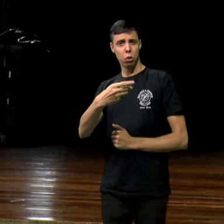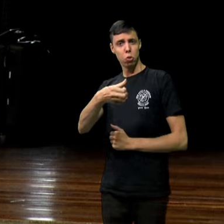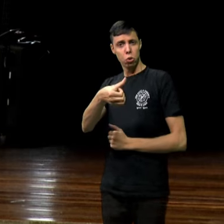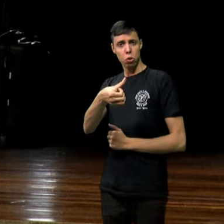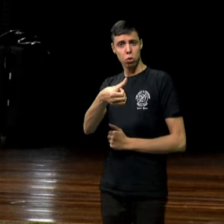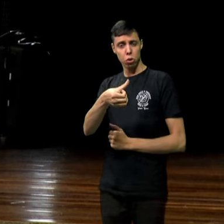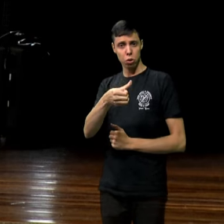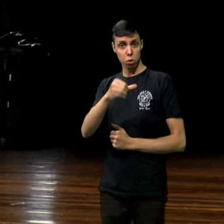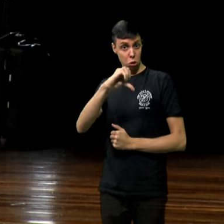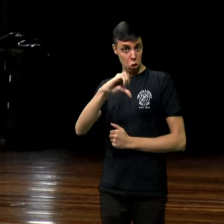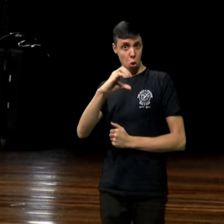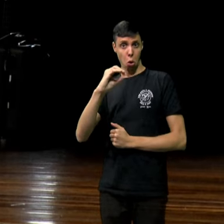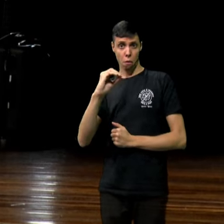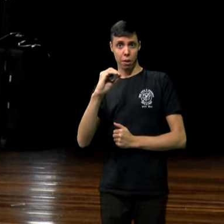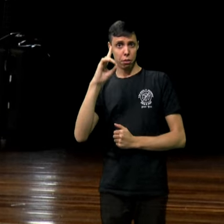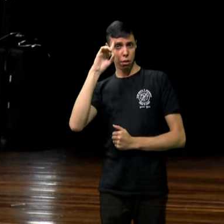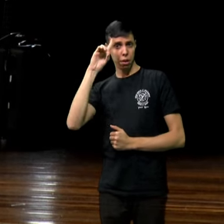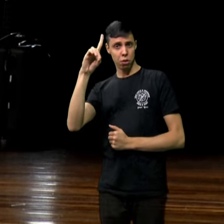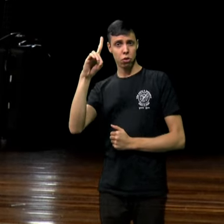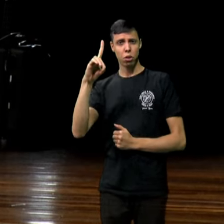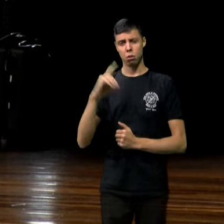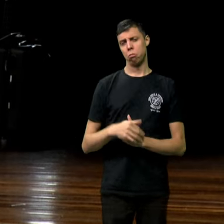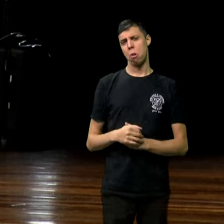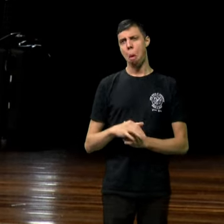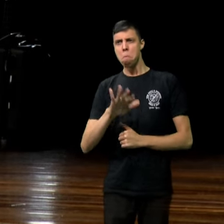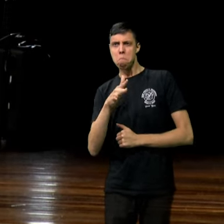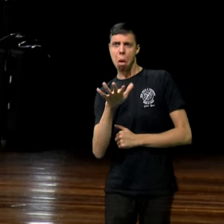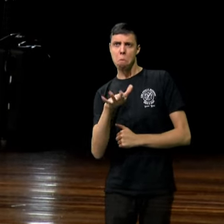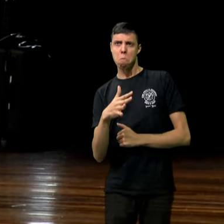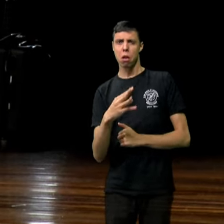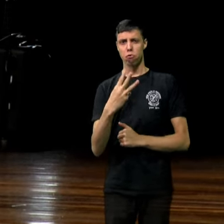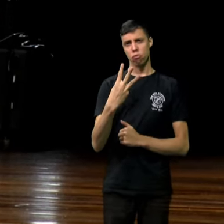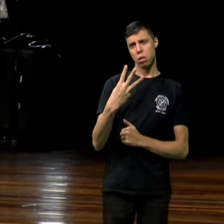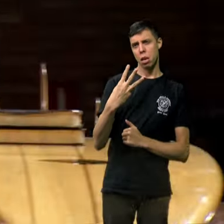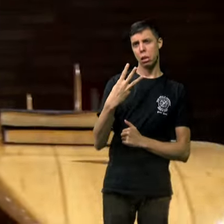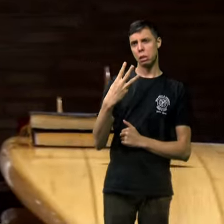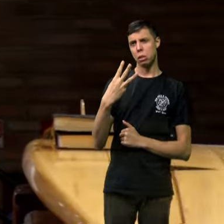Escritura. São aproximadamente 3 anos e meio.